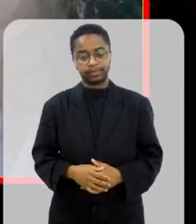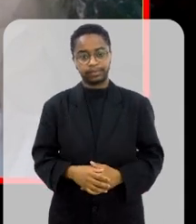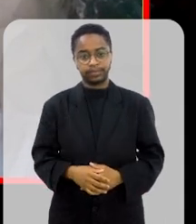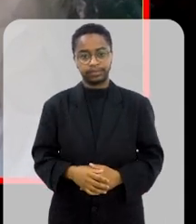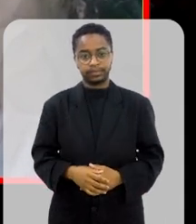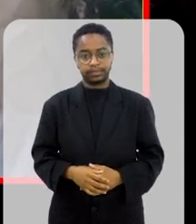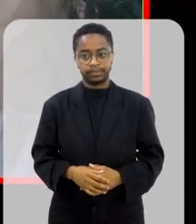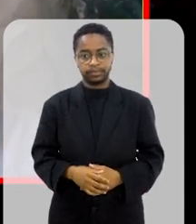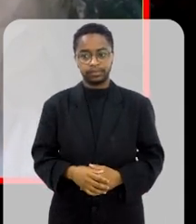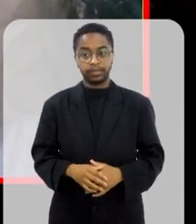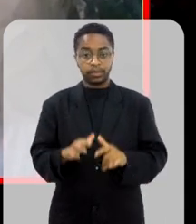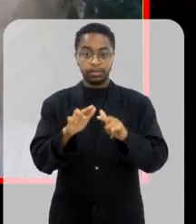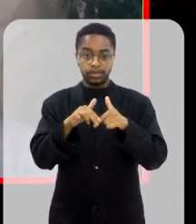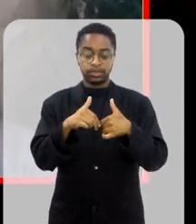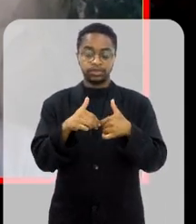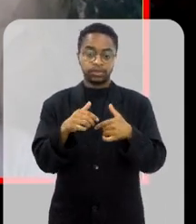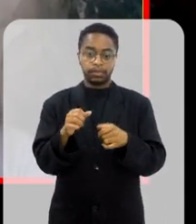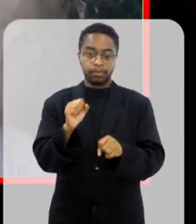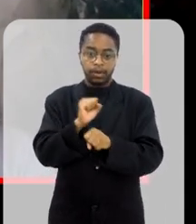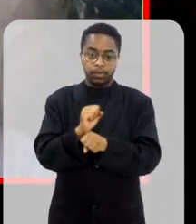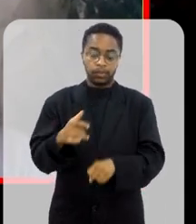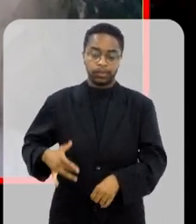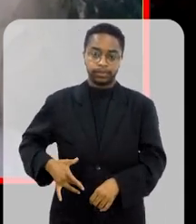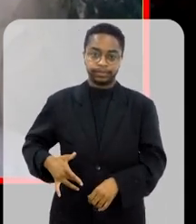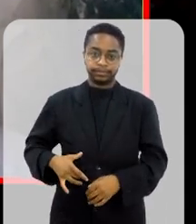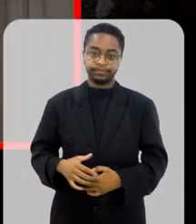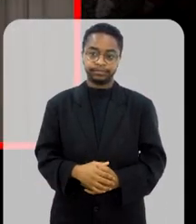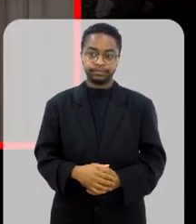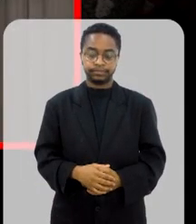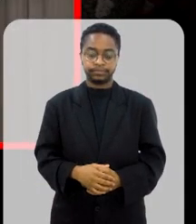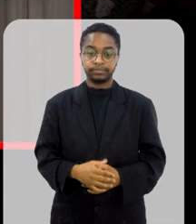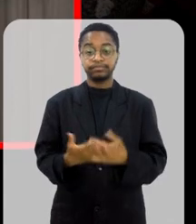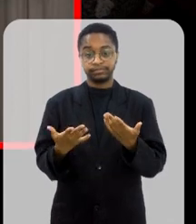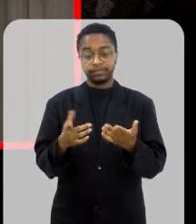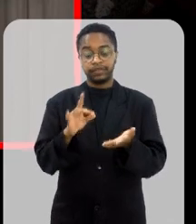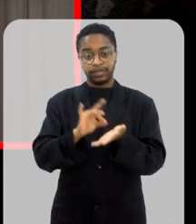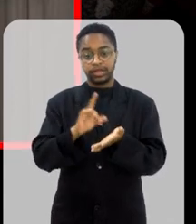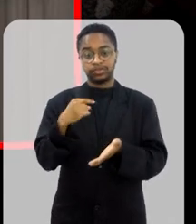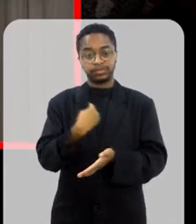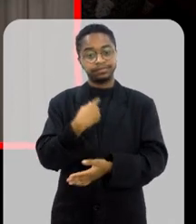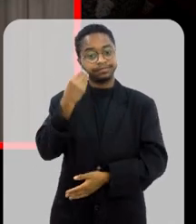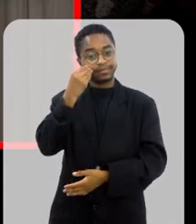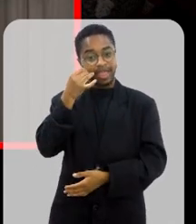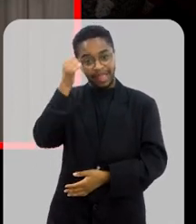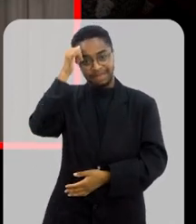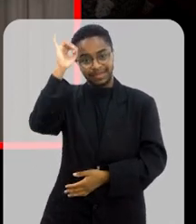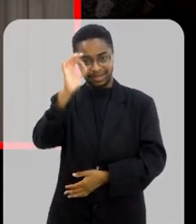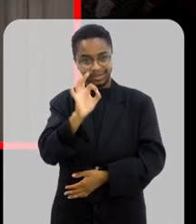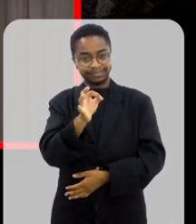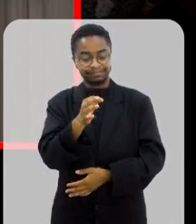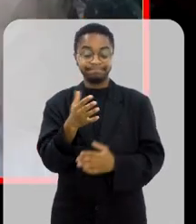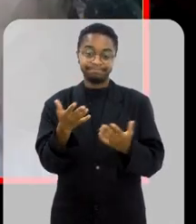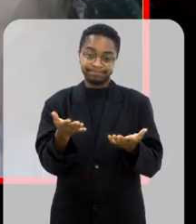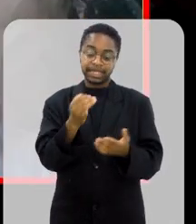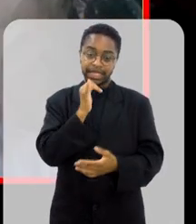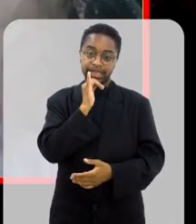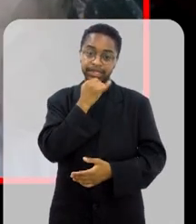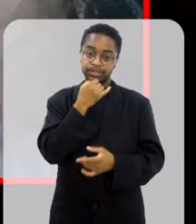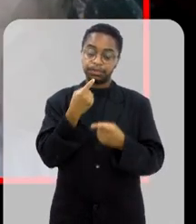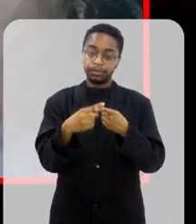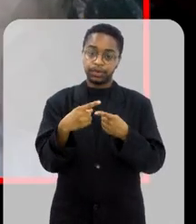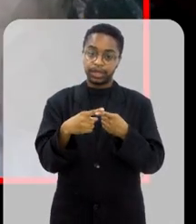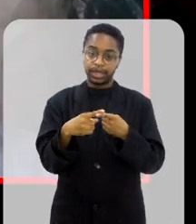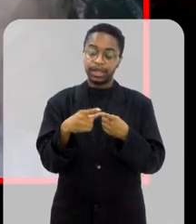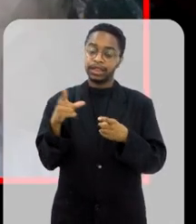só por isso mesmo que eu acabei perdendo a função renal. É isso que a gente quer evitar, né, doutor? É uma